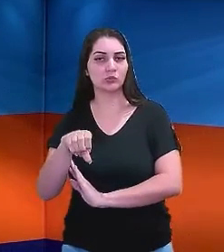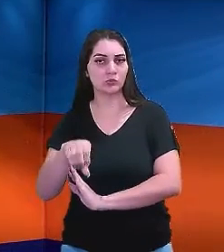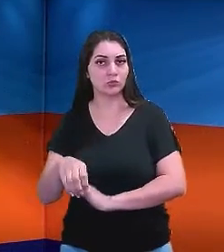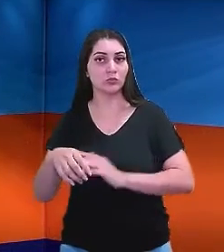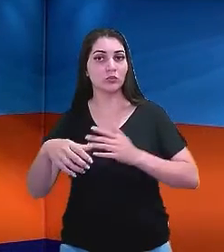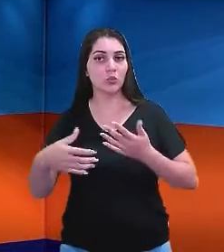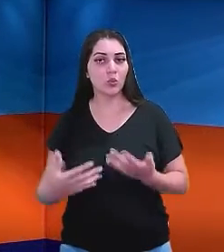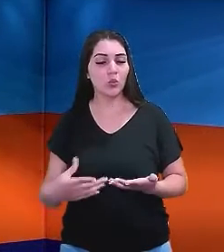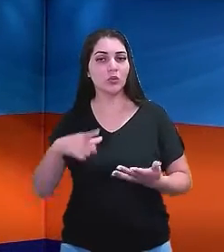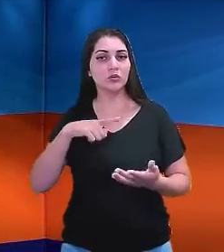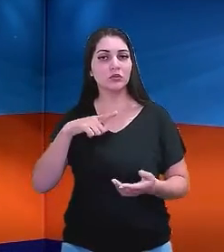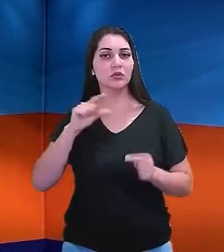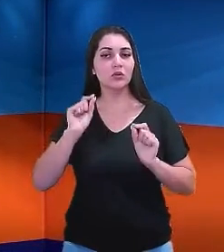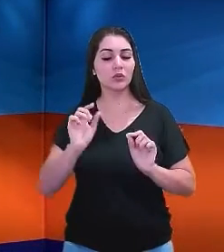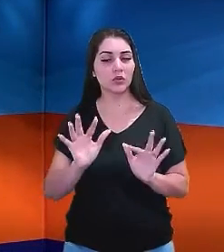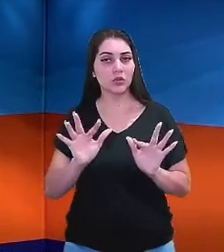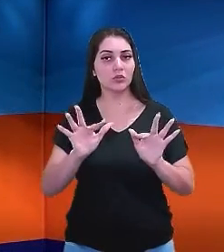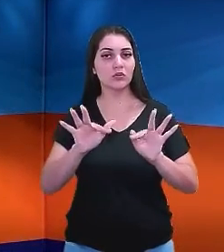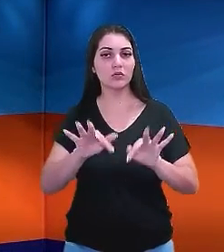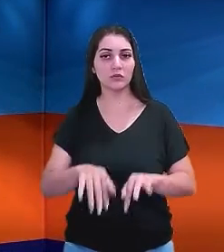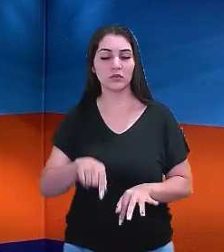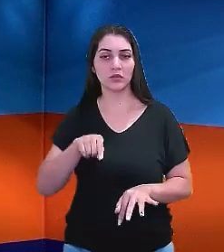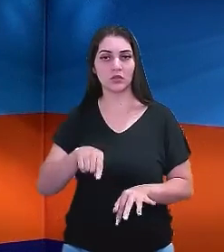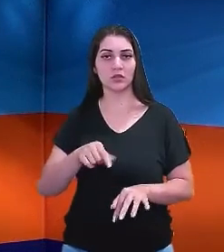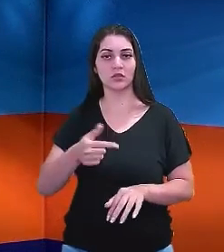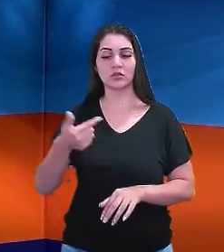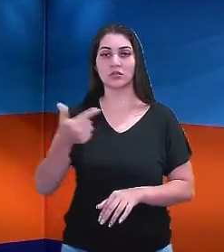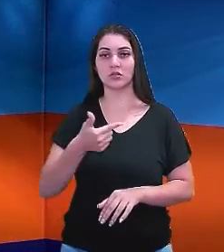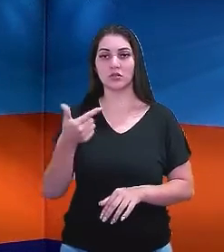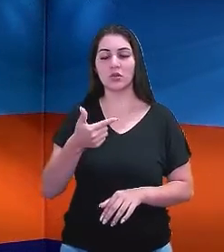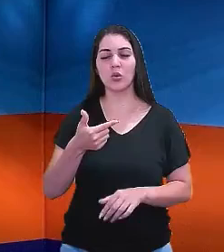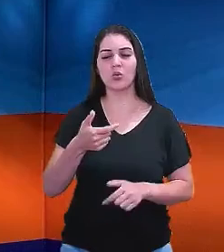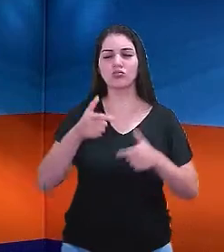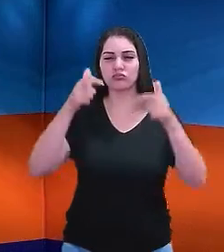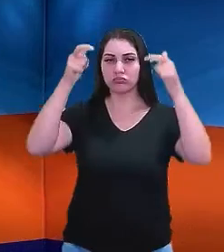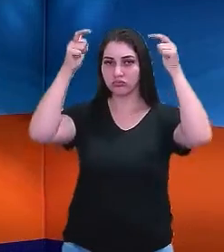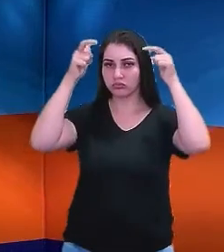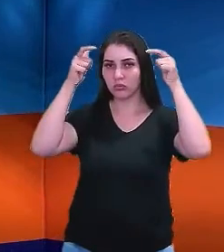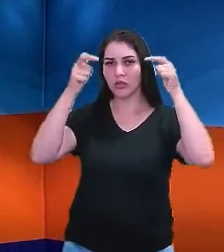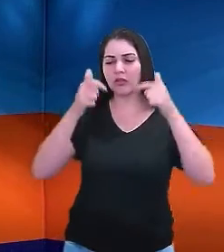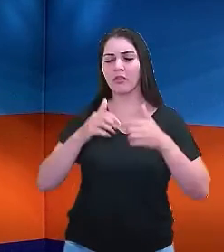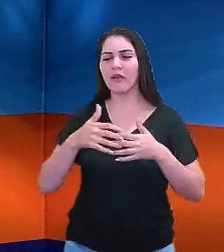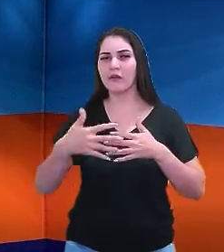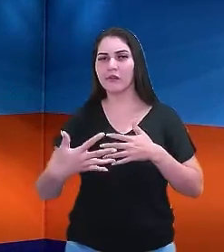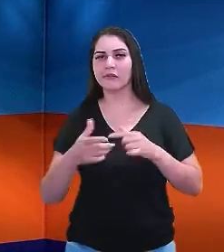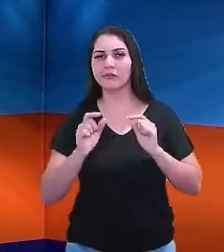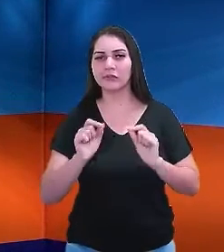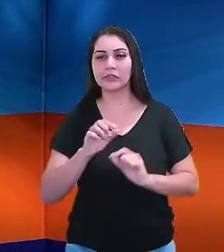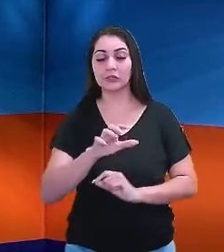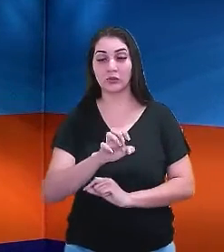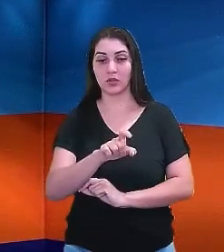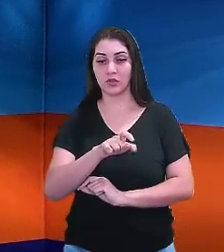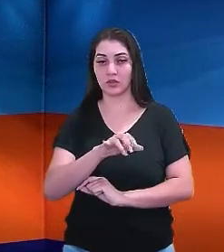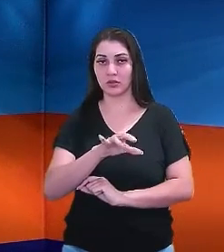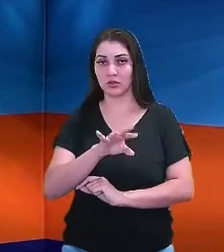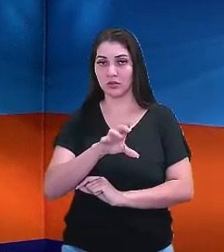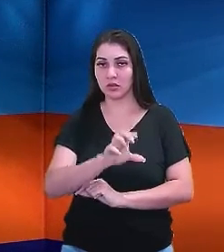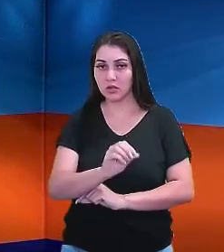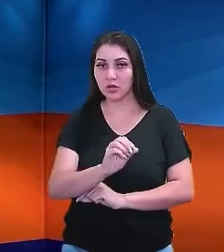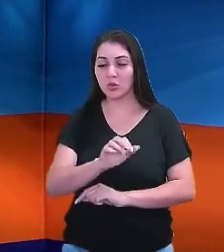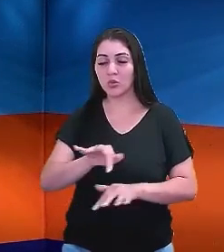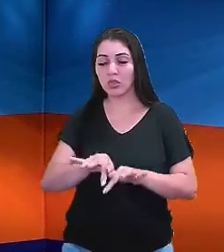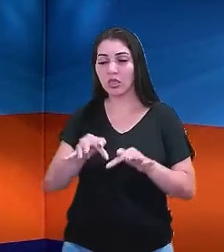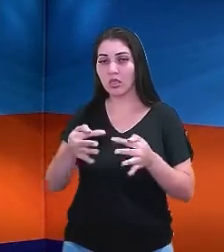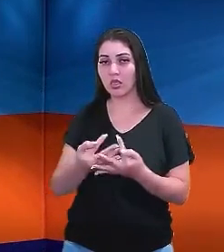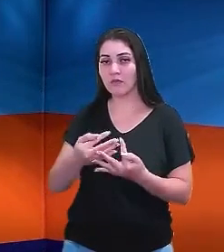quando se dá o fim desse segundo reinado através lá do exílio da família